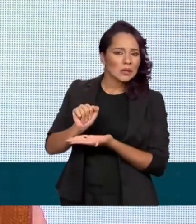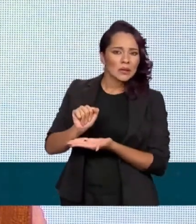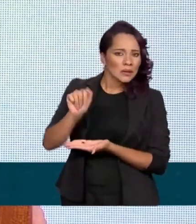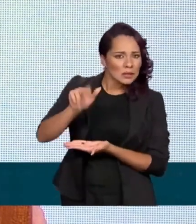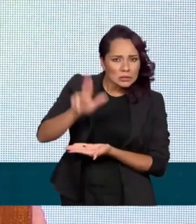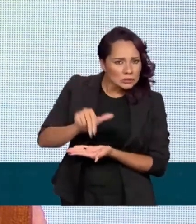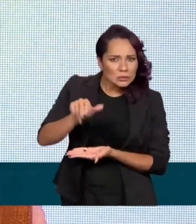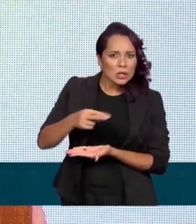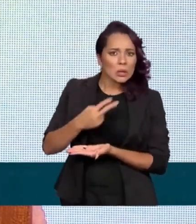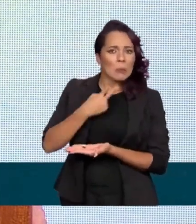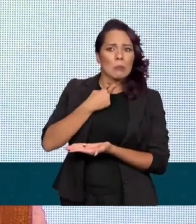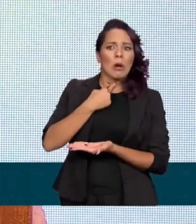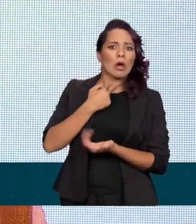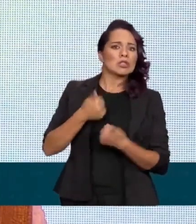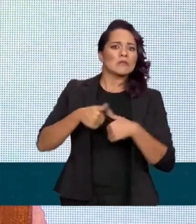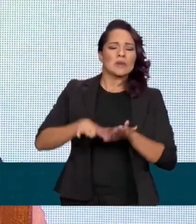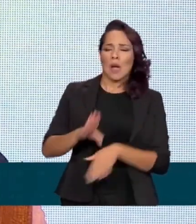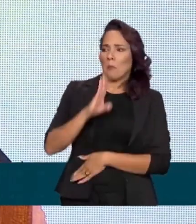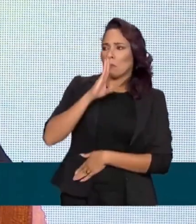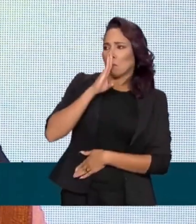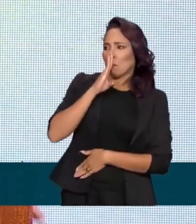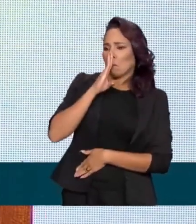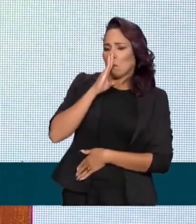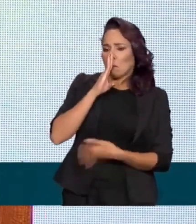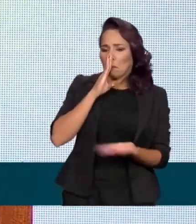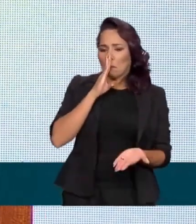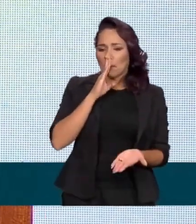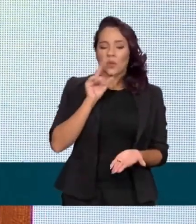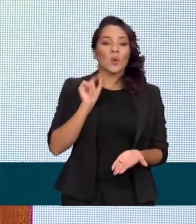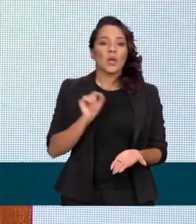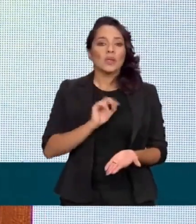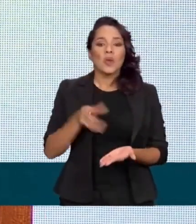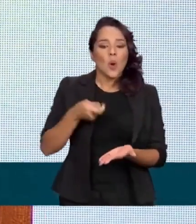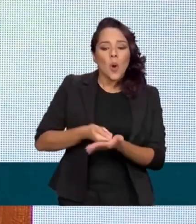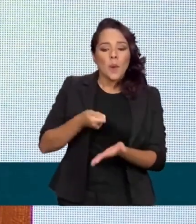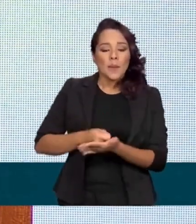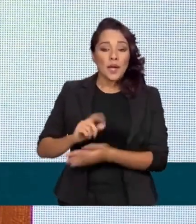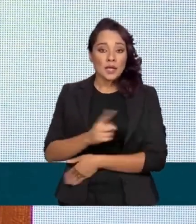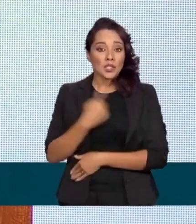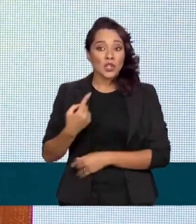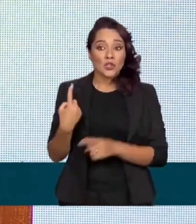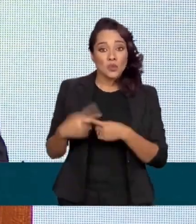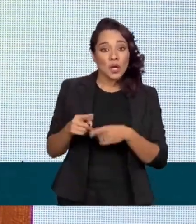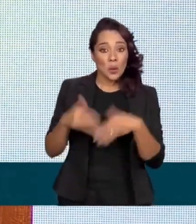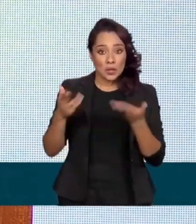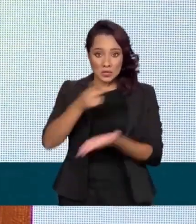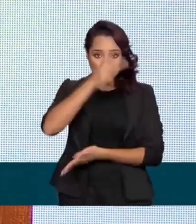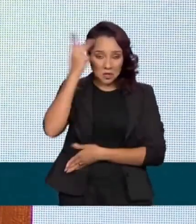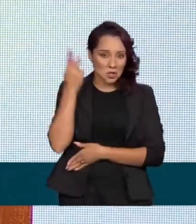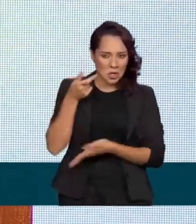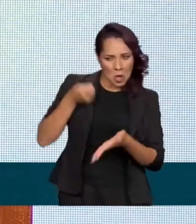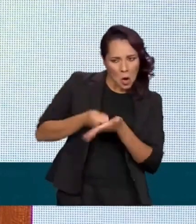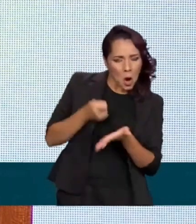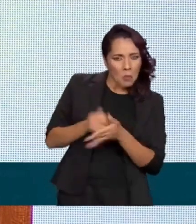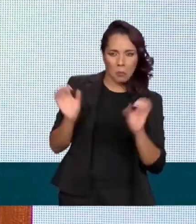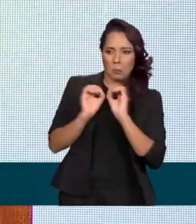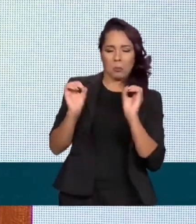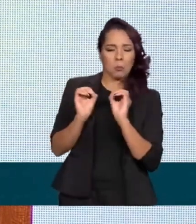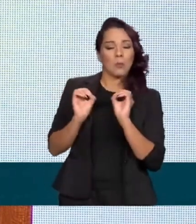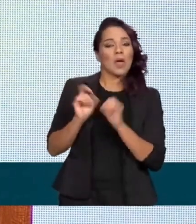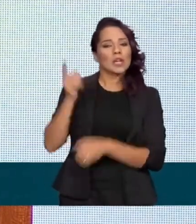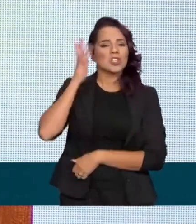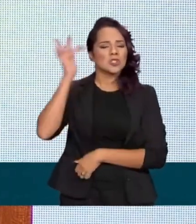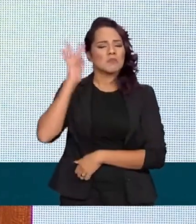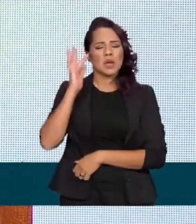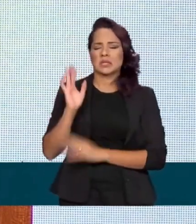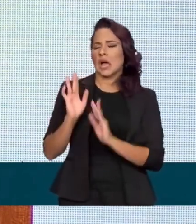eles podem ficar quieto e calado, deixando de cobrar da gente, porque quando as pessoas deixam de cobrar, a gente